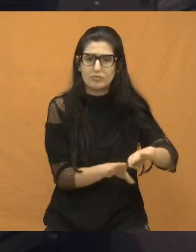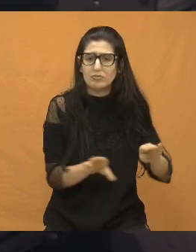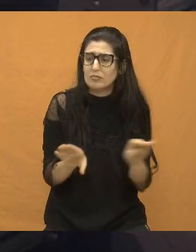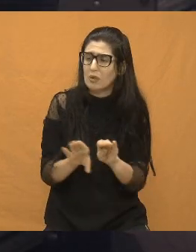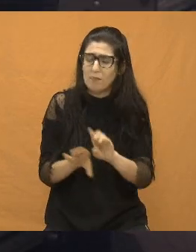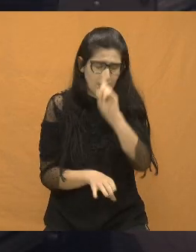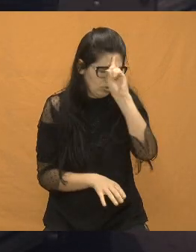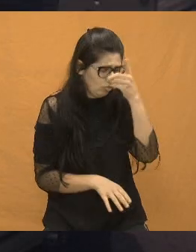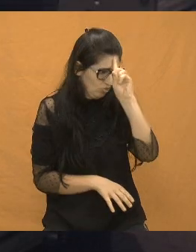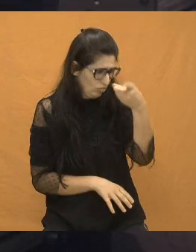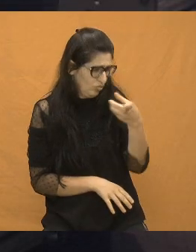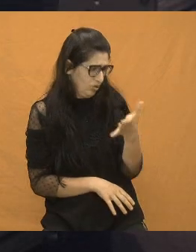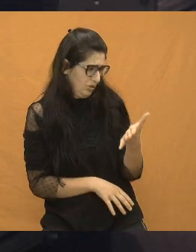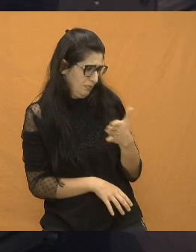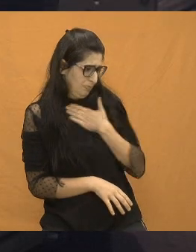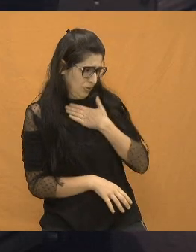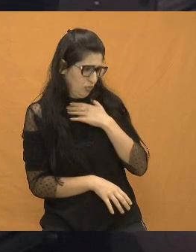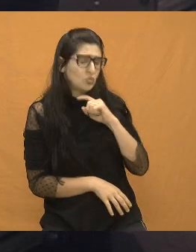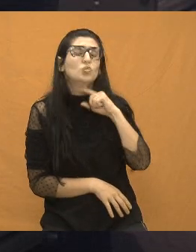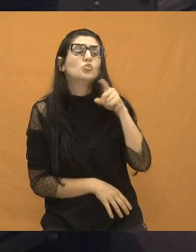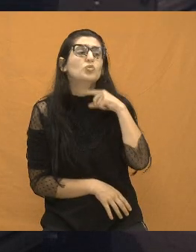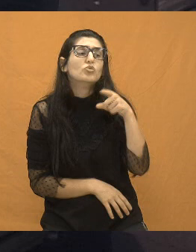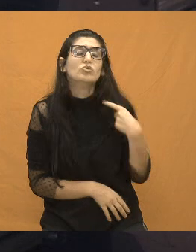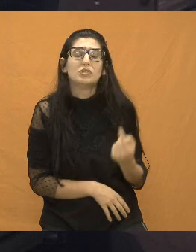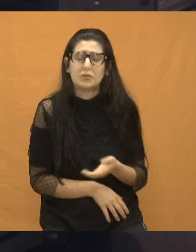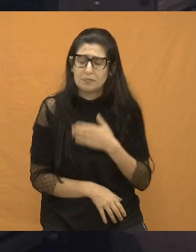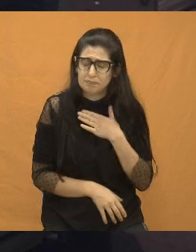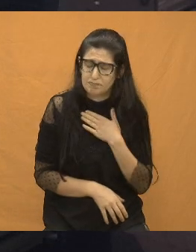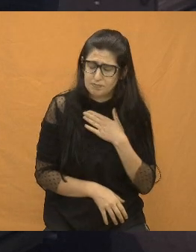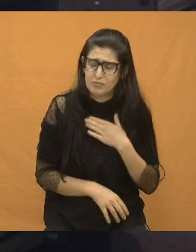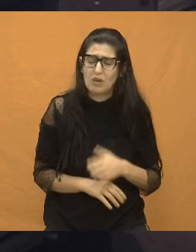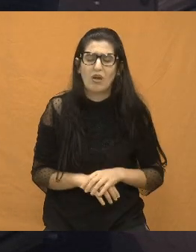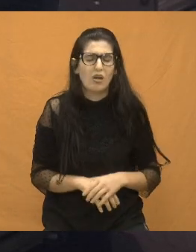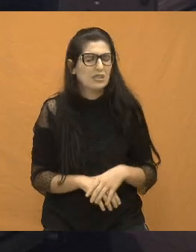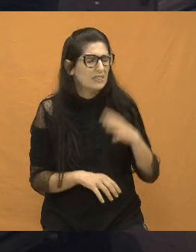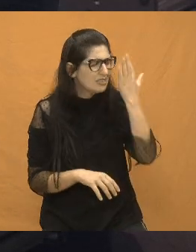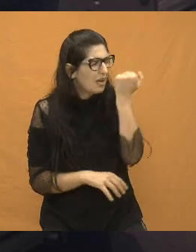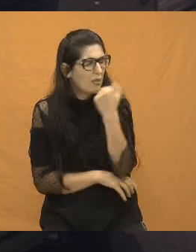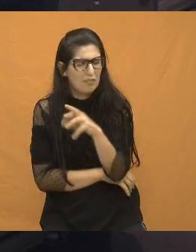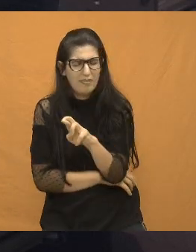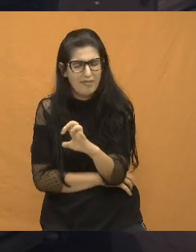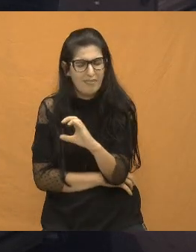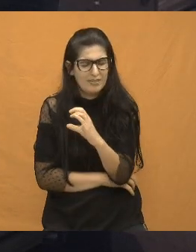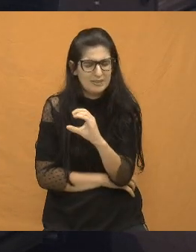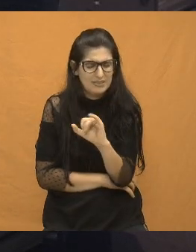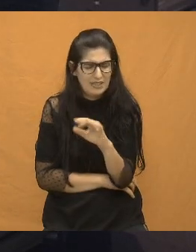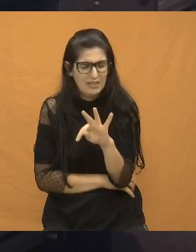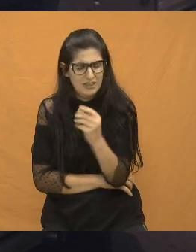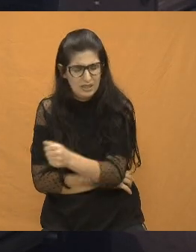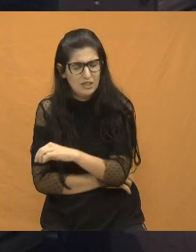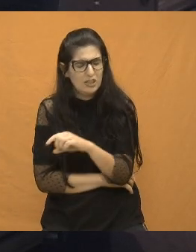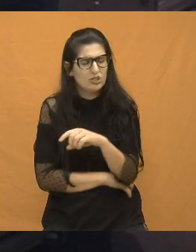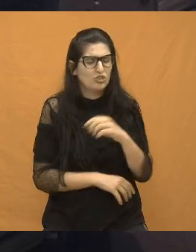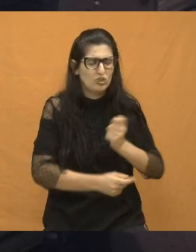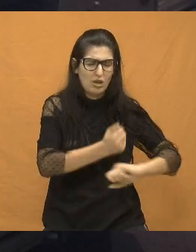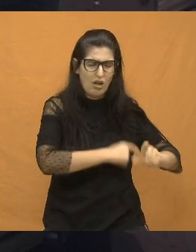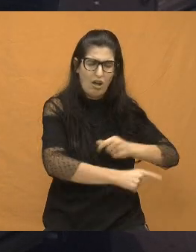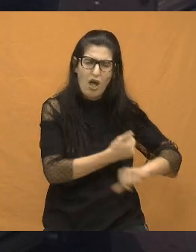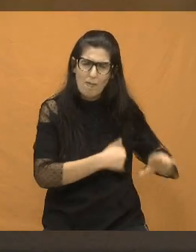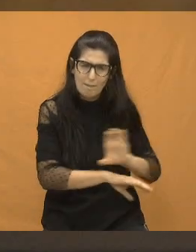minha dúvida, quando você apresenta lá a receita de capital, você, na planilha, diz